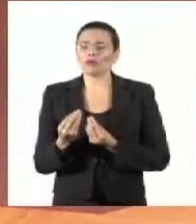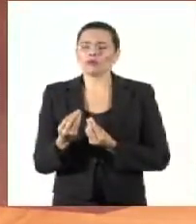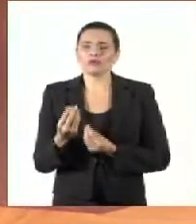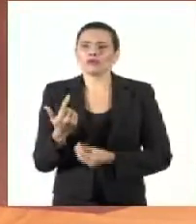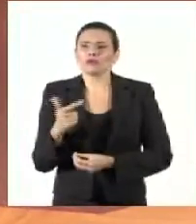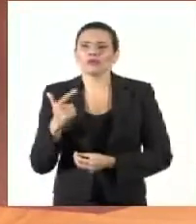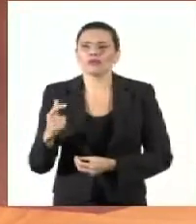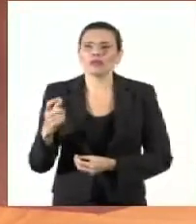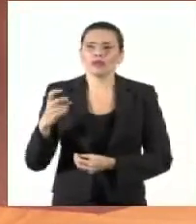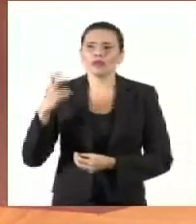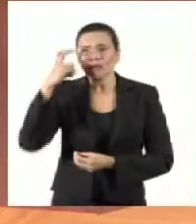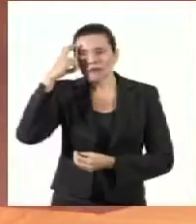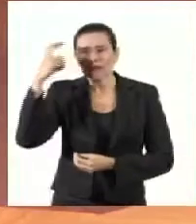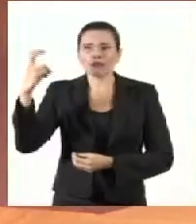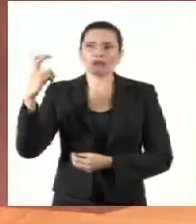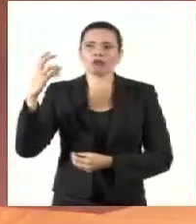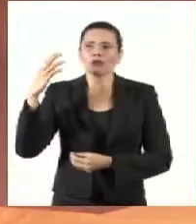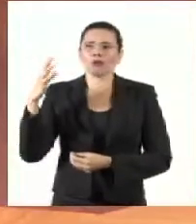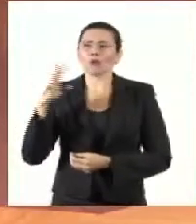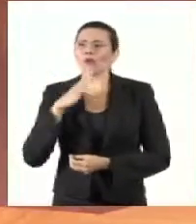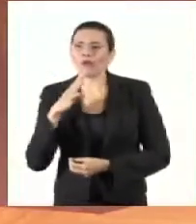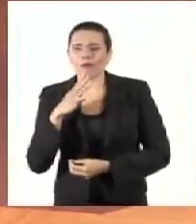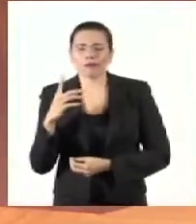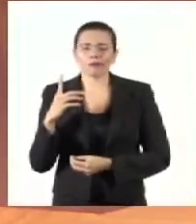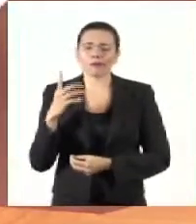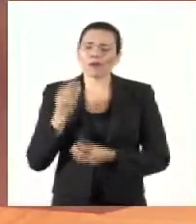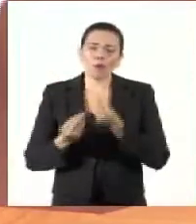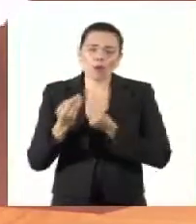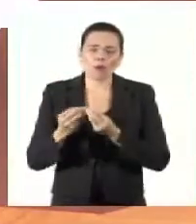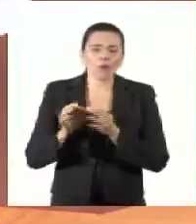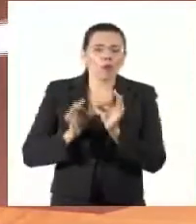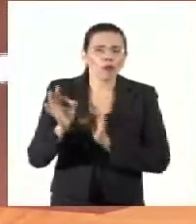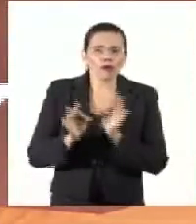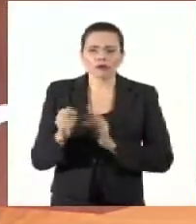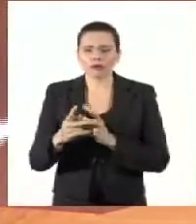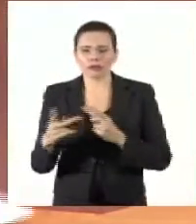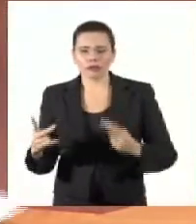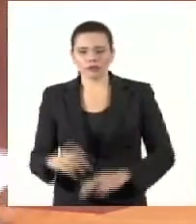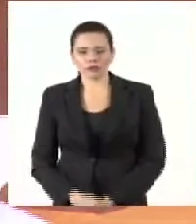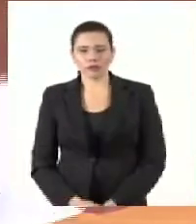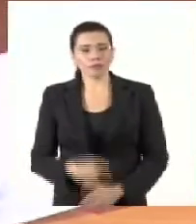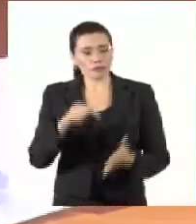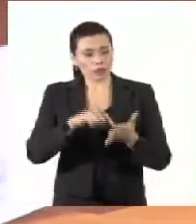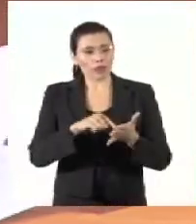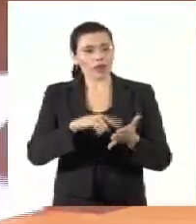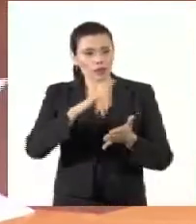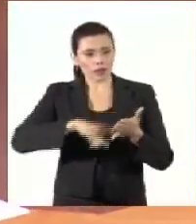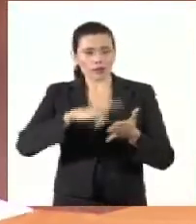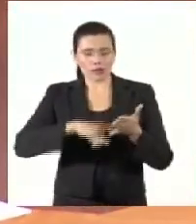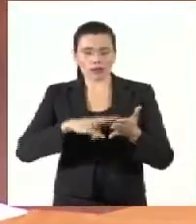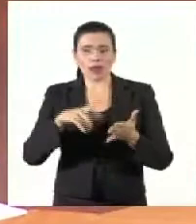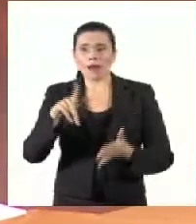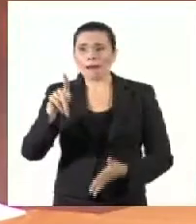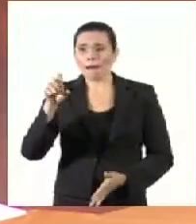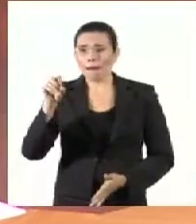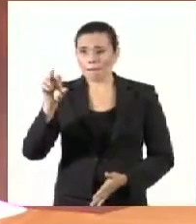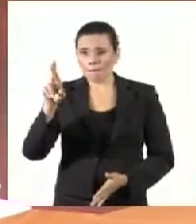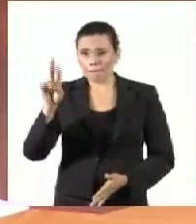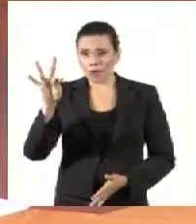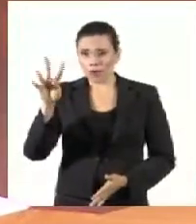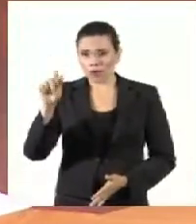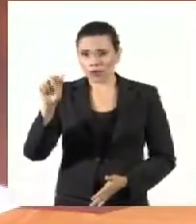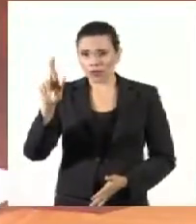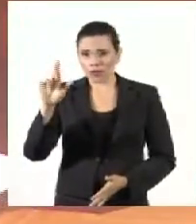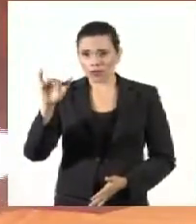tiroteio. Essa que é a grande verdade. Aí, nessa portaria, redefiniu os